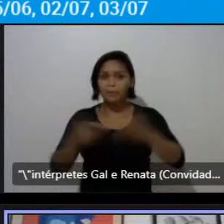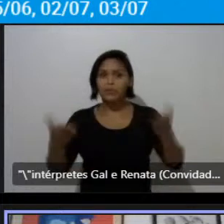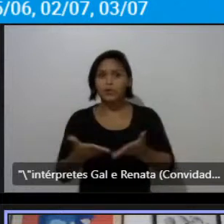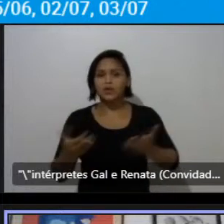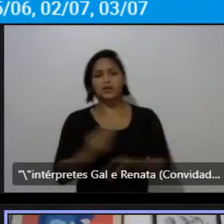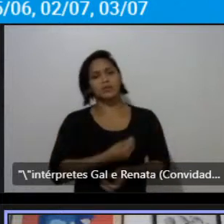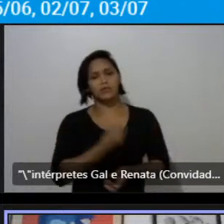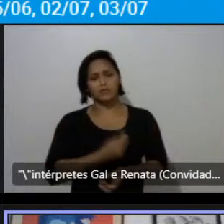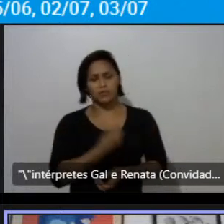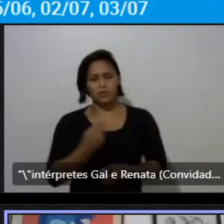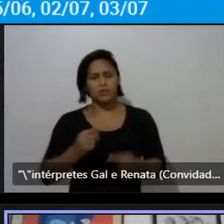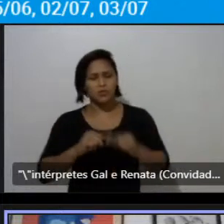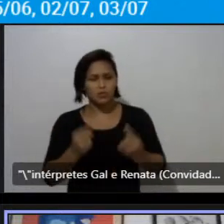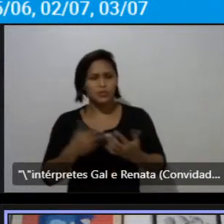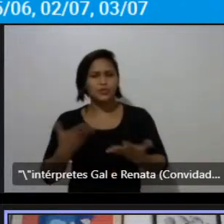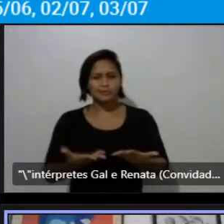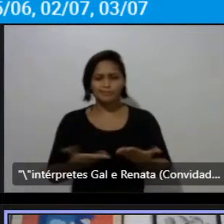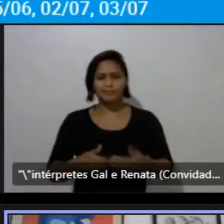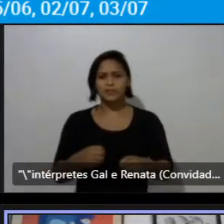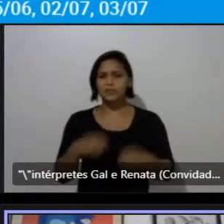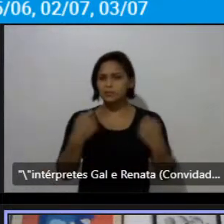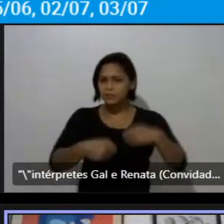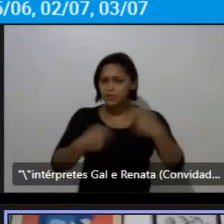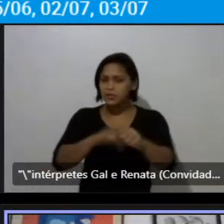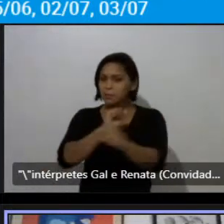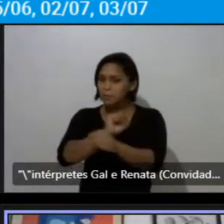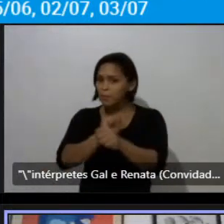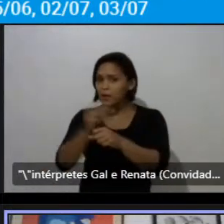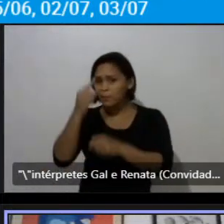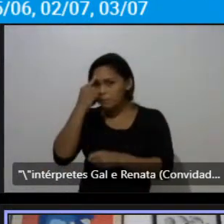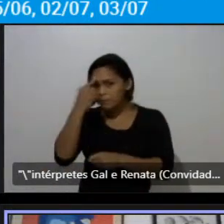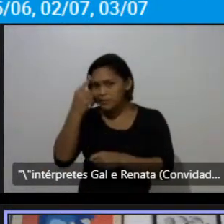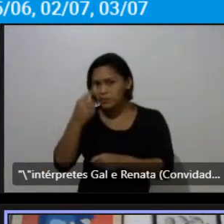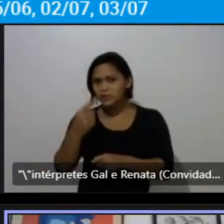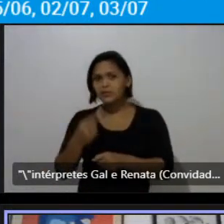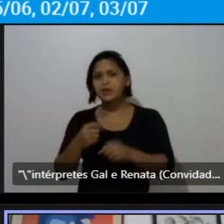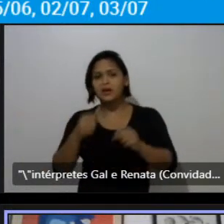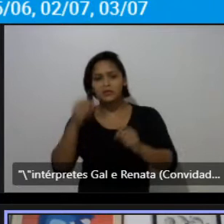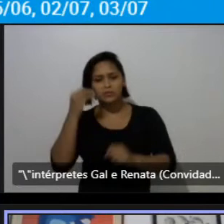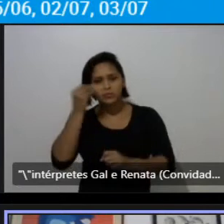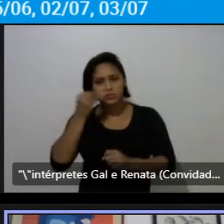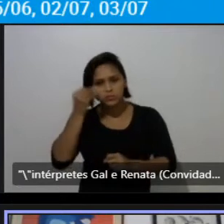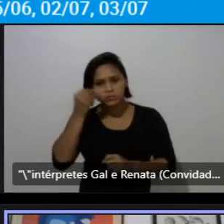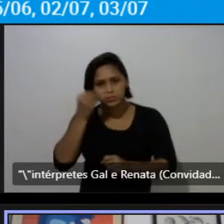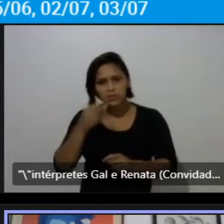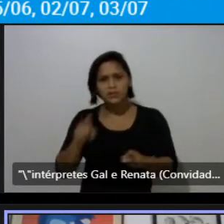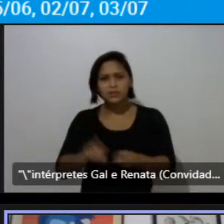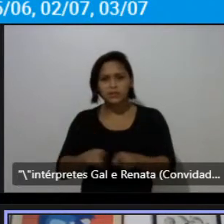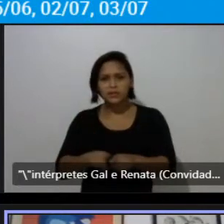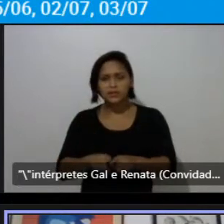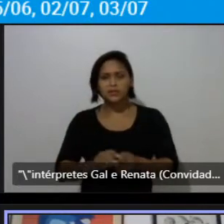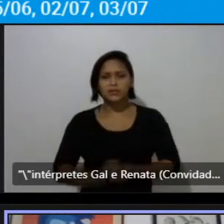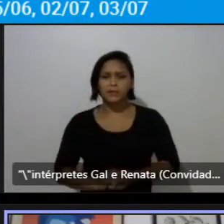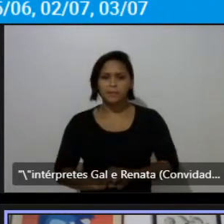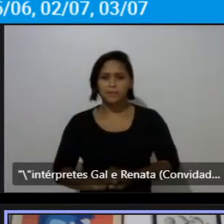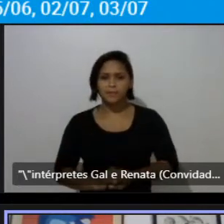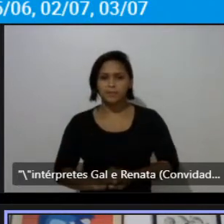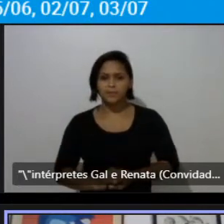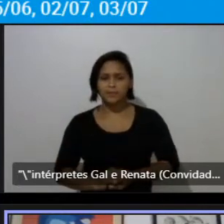e as tensões que acontecem nos territórios, né, a partir dessas experiências? Então, é um pouco sobre isso, né,